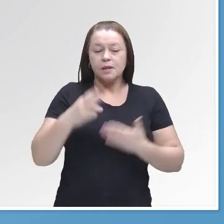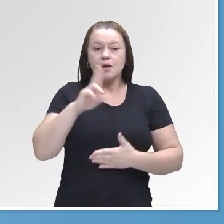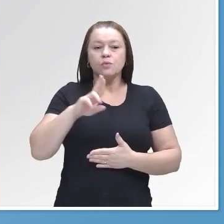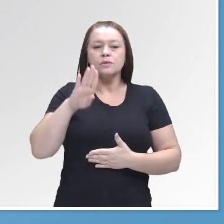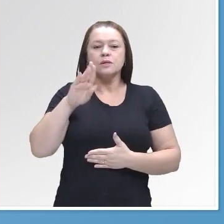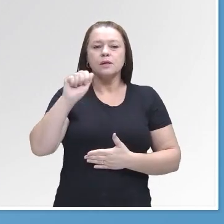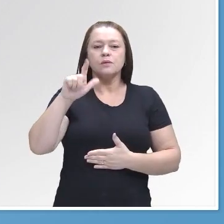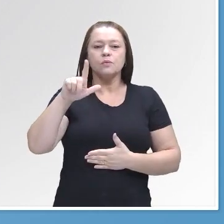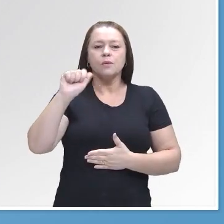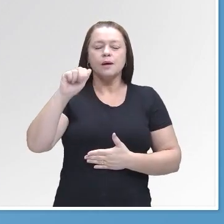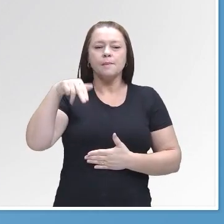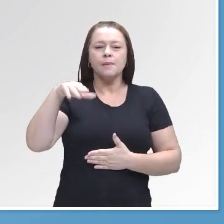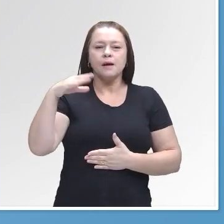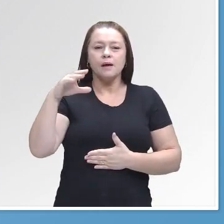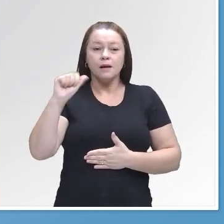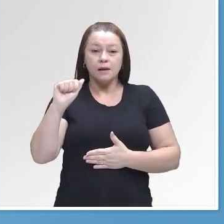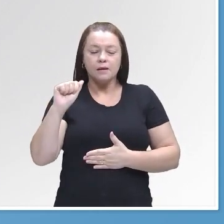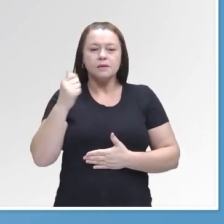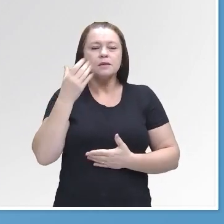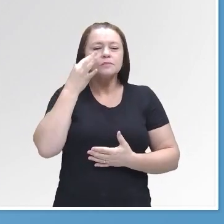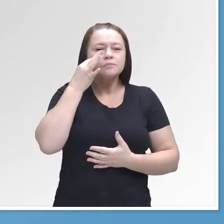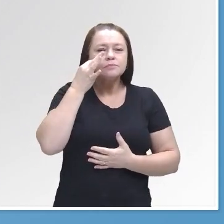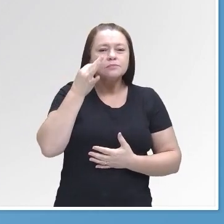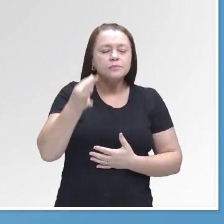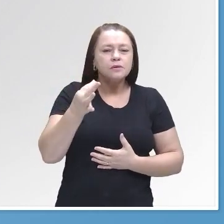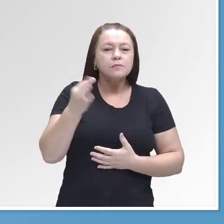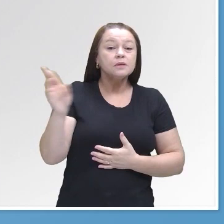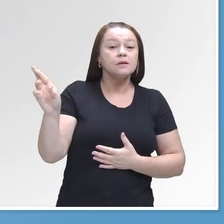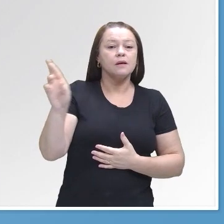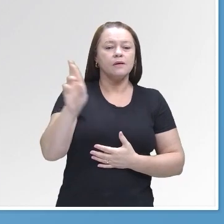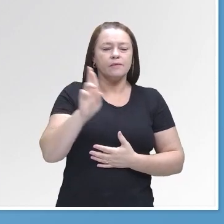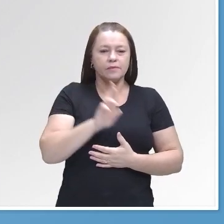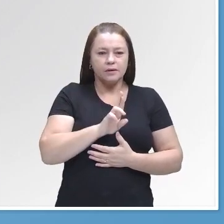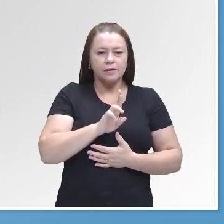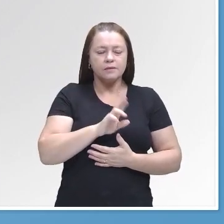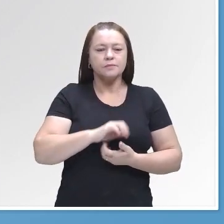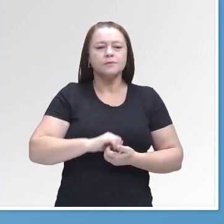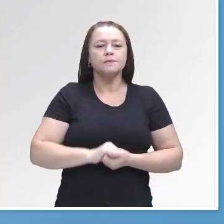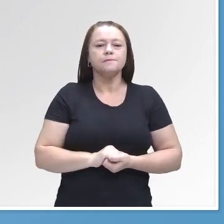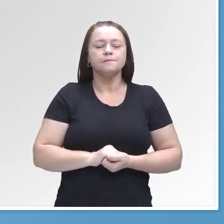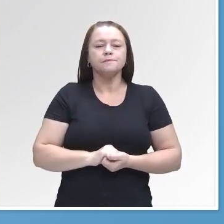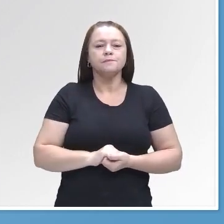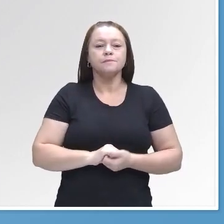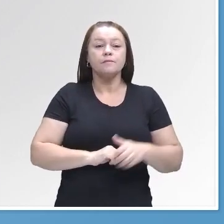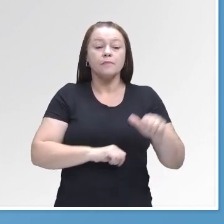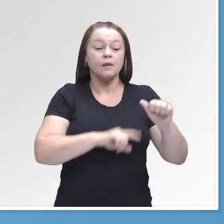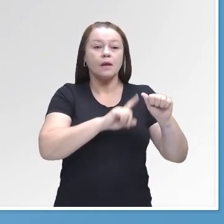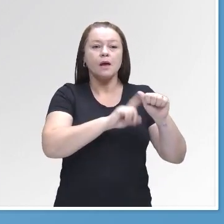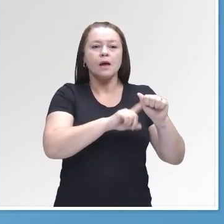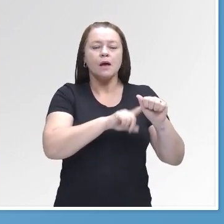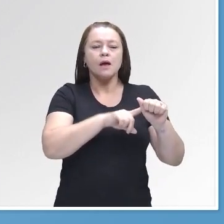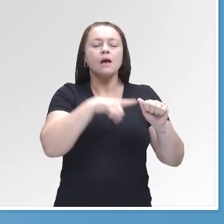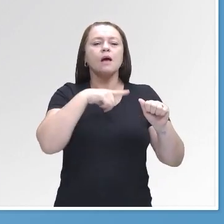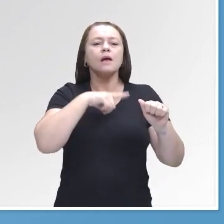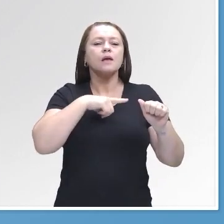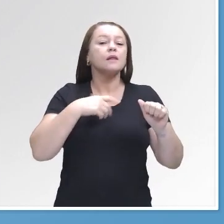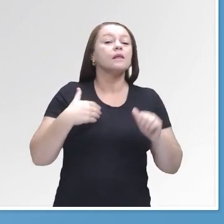uma balança. Observe e responda. Letra A. Quem